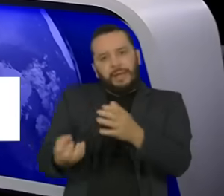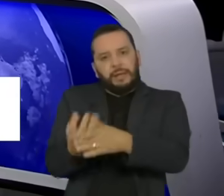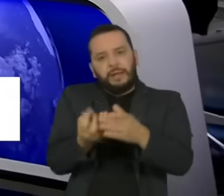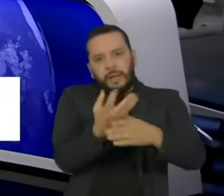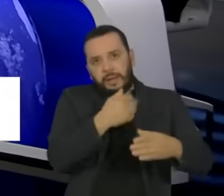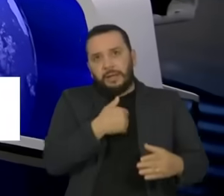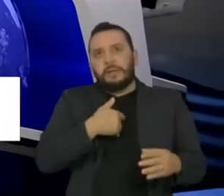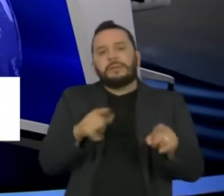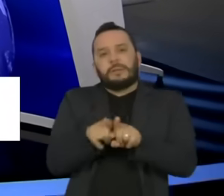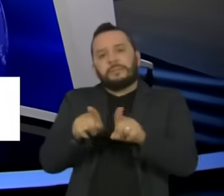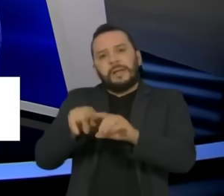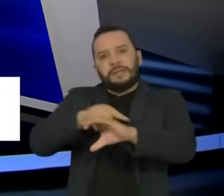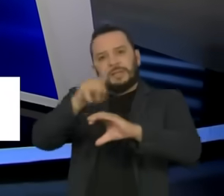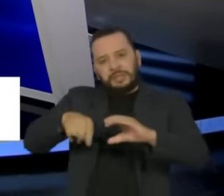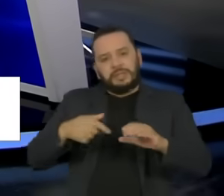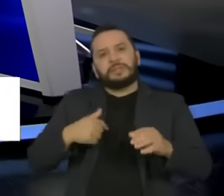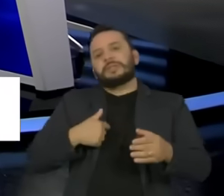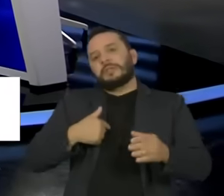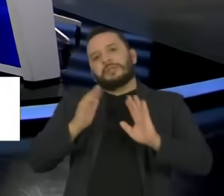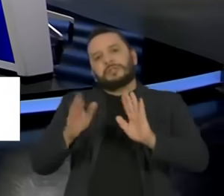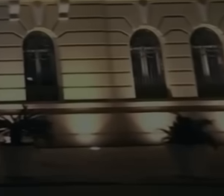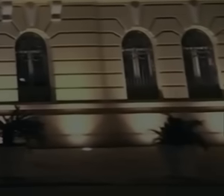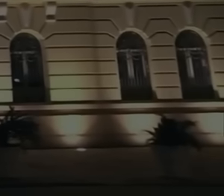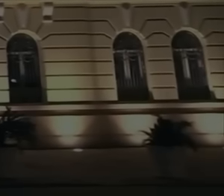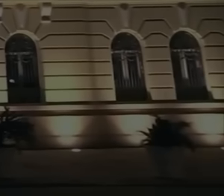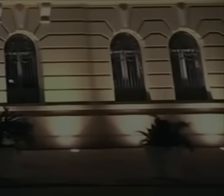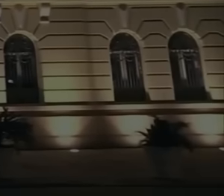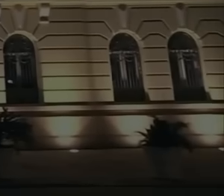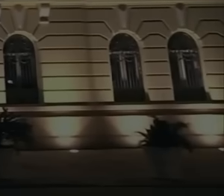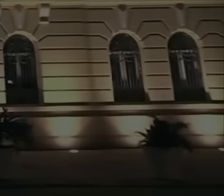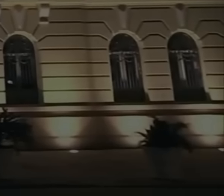pandemia do coronavírus. Aguarde que voltamos em instantes.